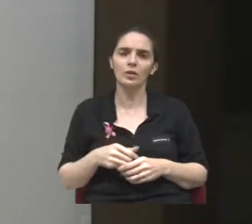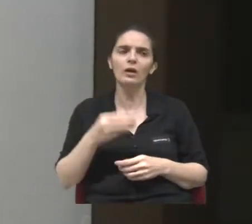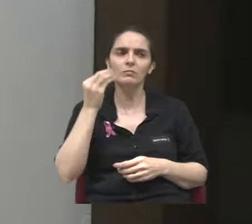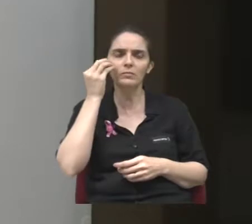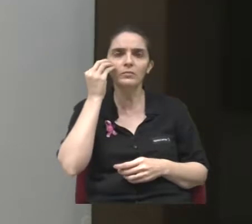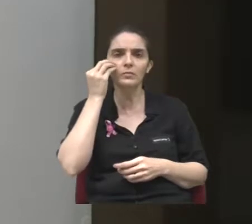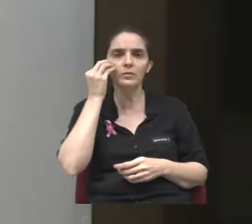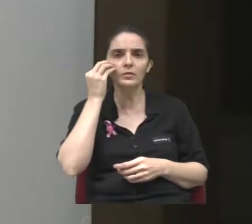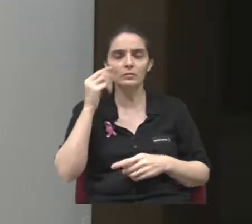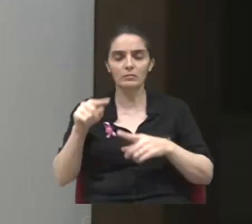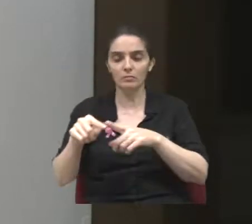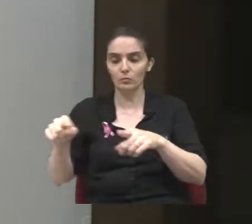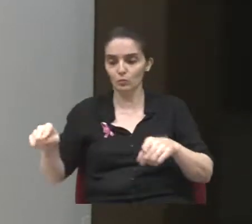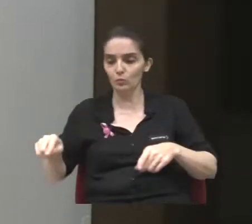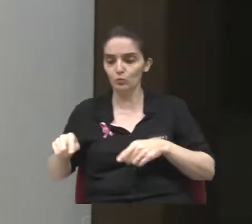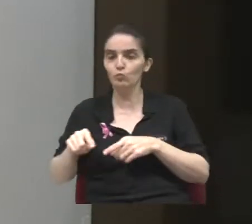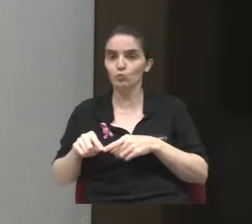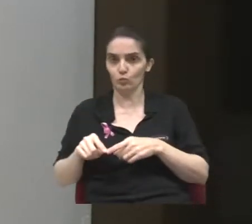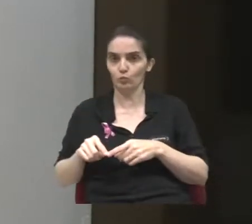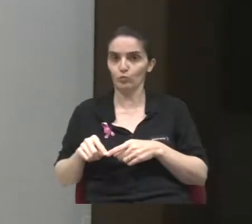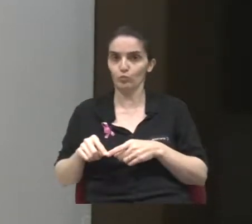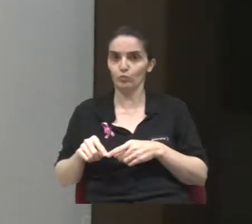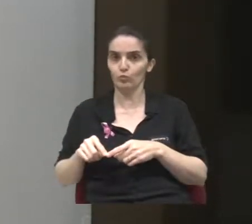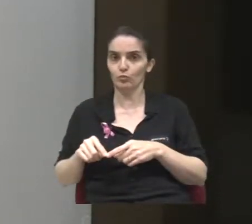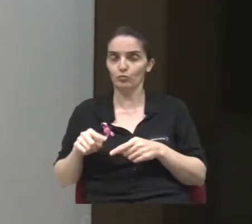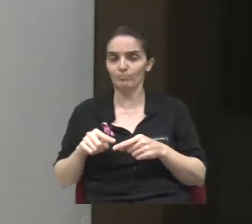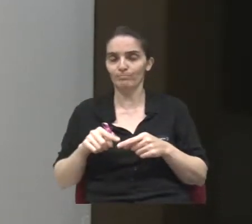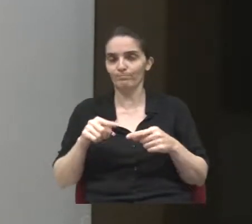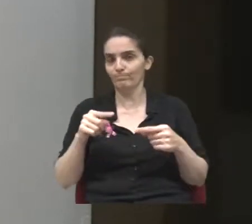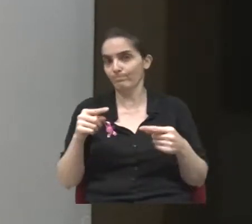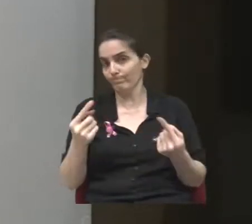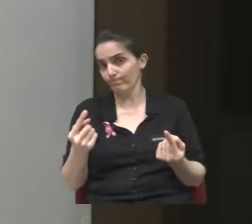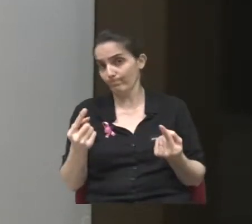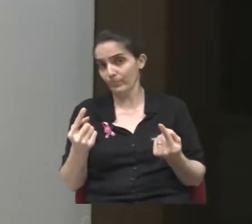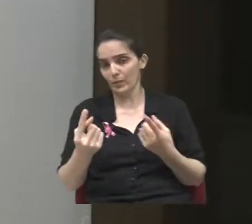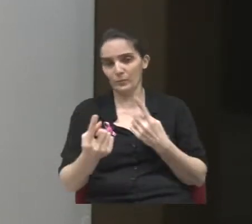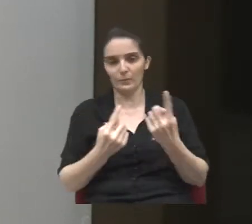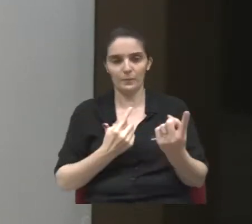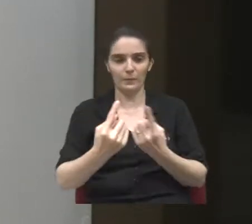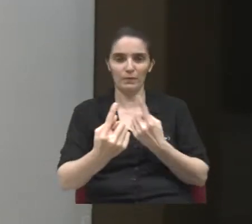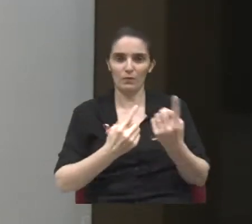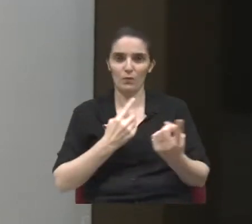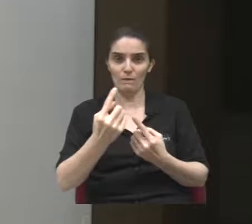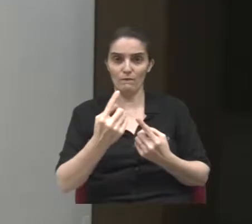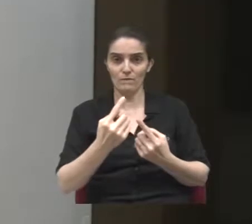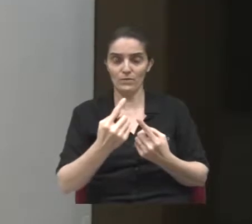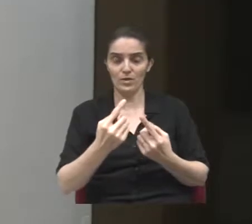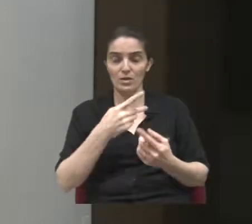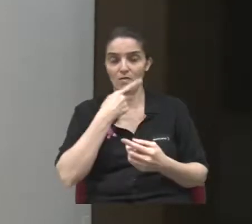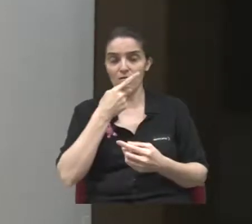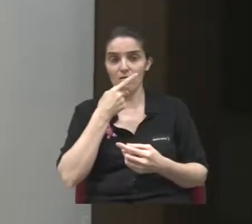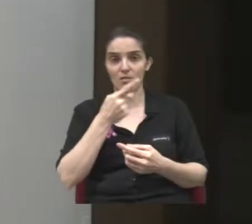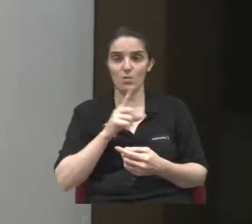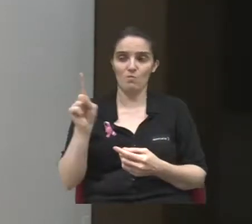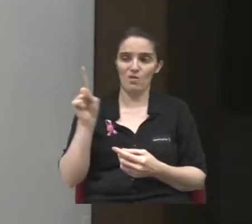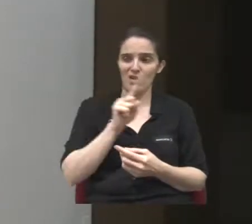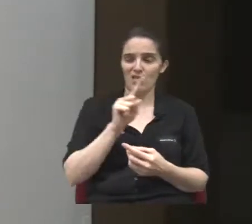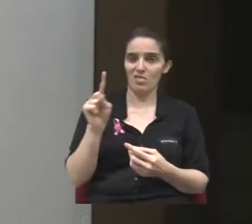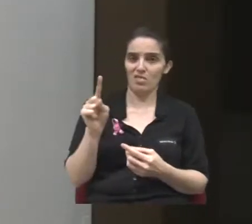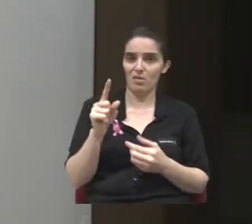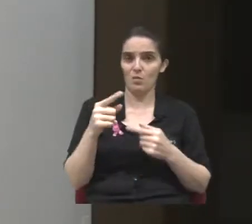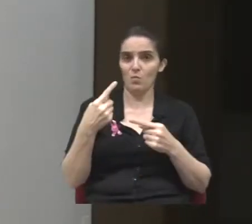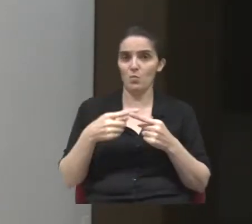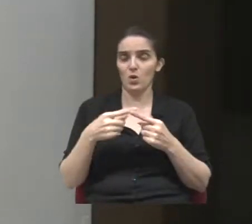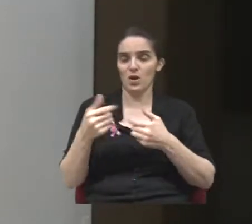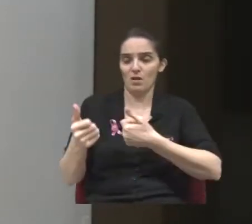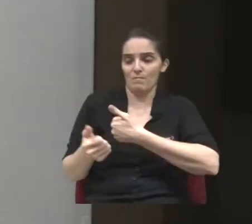mas tivemos um não da própria rodovia, da concessionária que faz a rodovia. Devido à proximidade, a gente